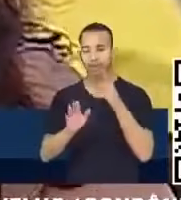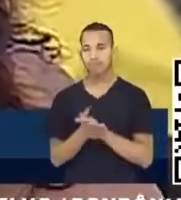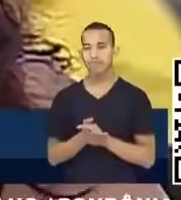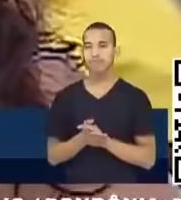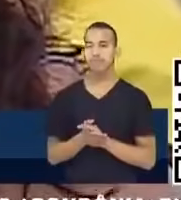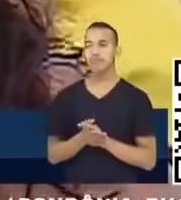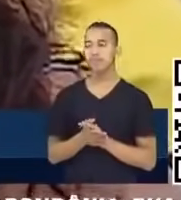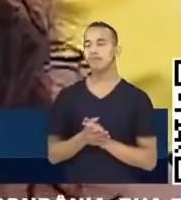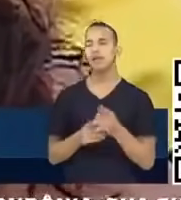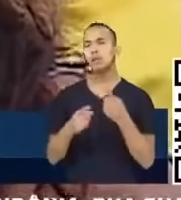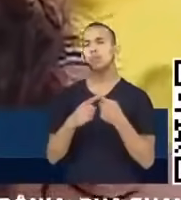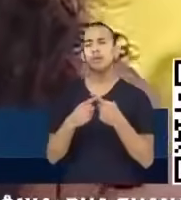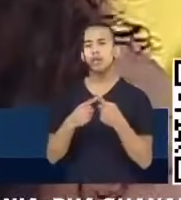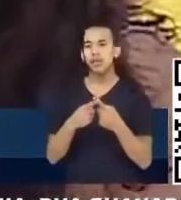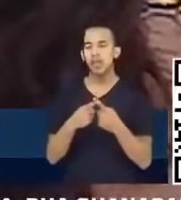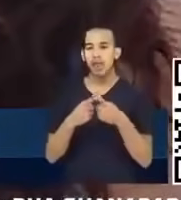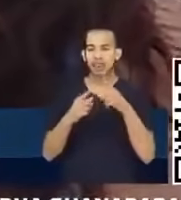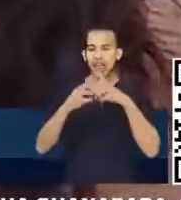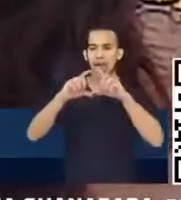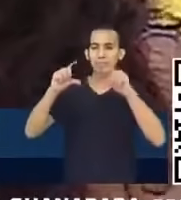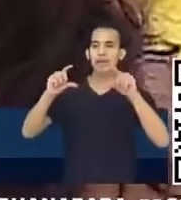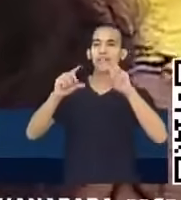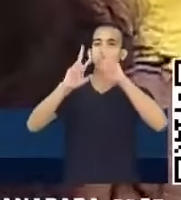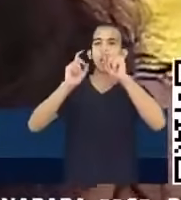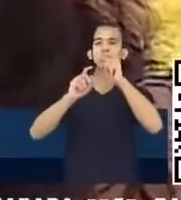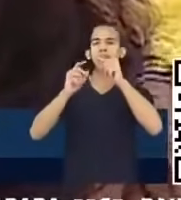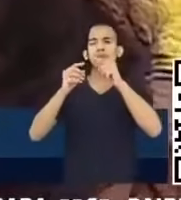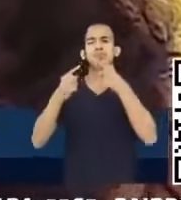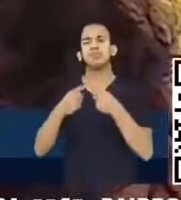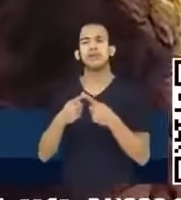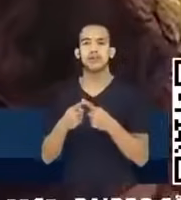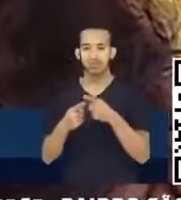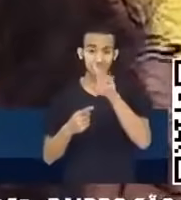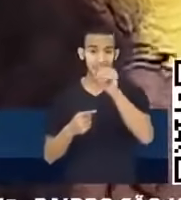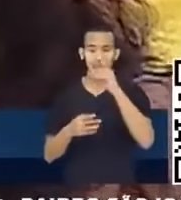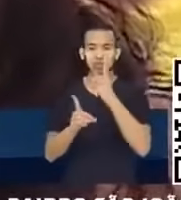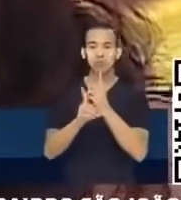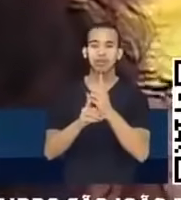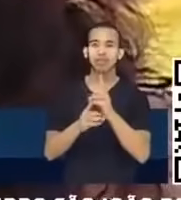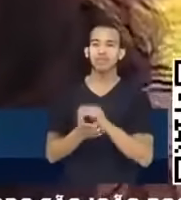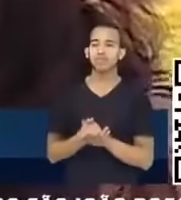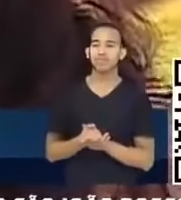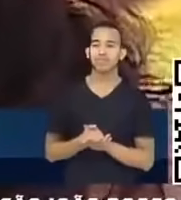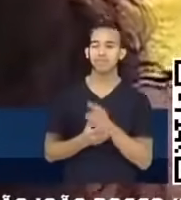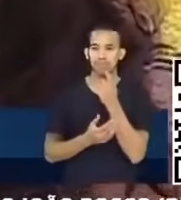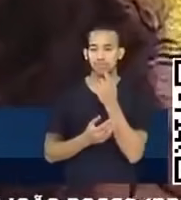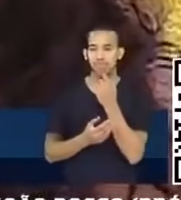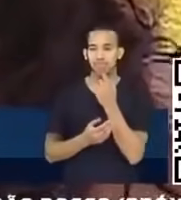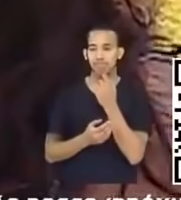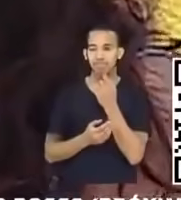e o que que tem a ver a mensagem com isso a Isa vai saber e você vai saber é é